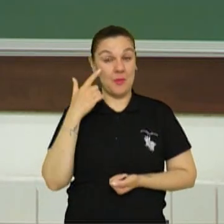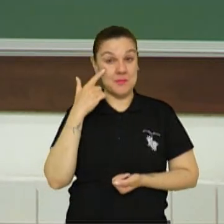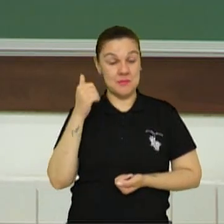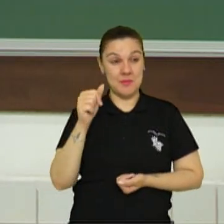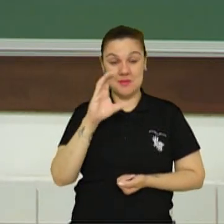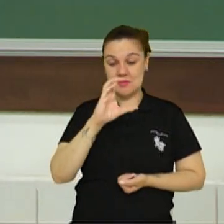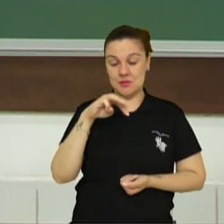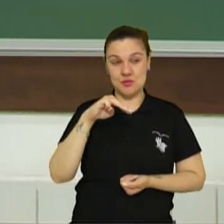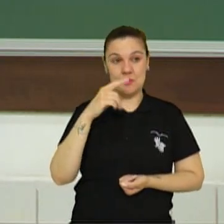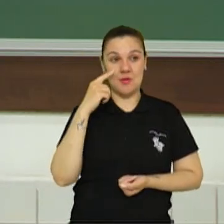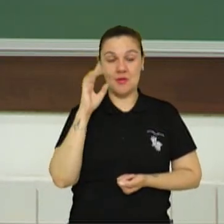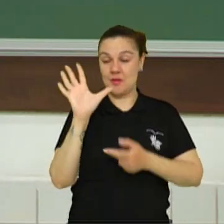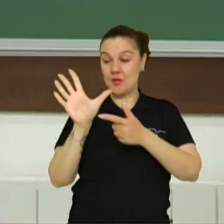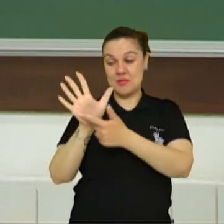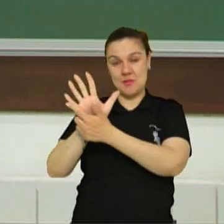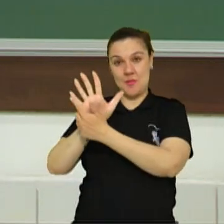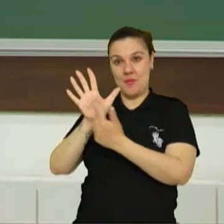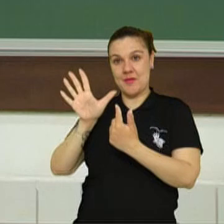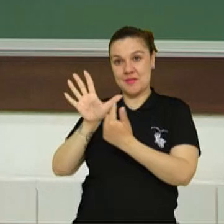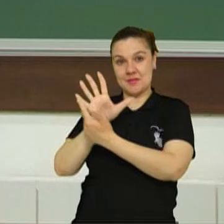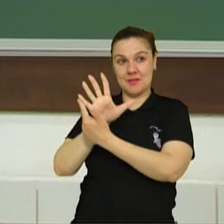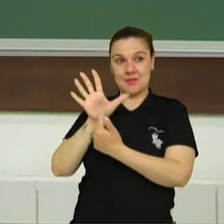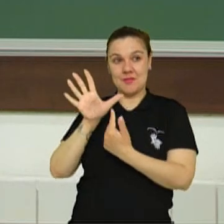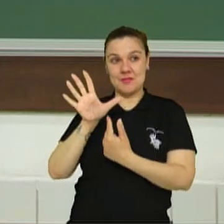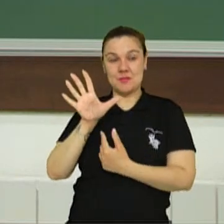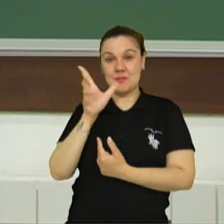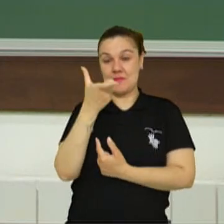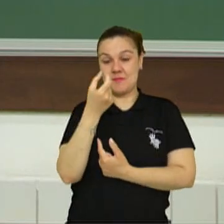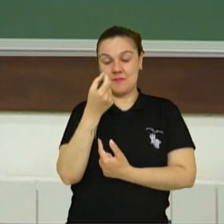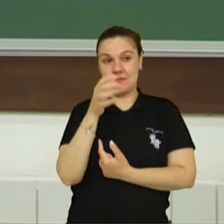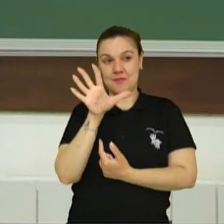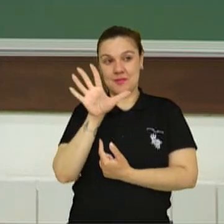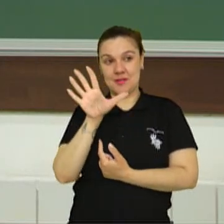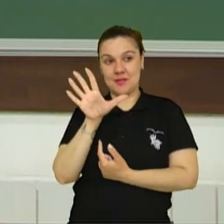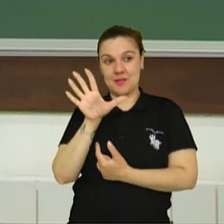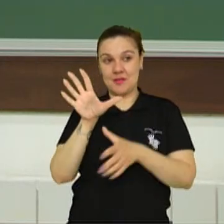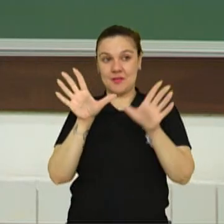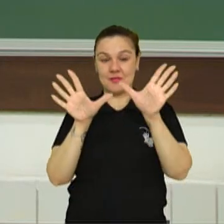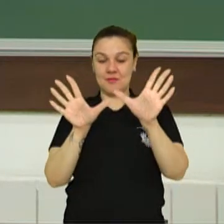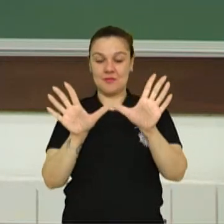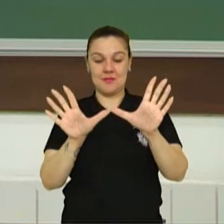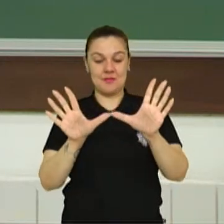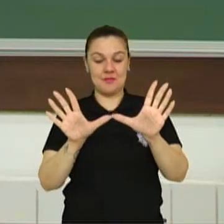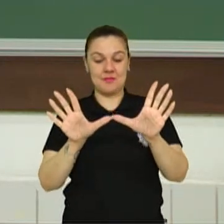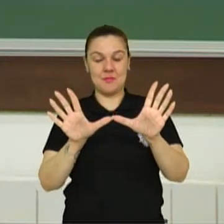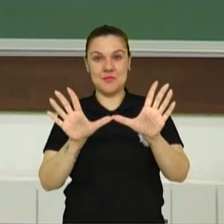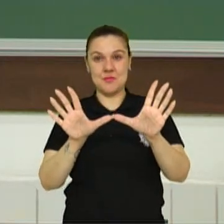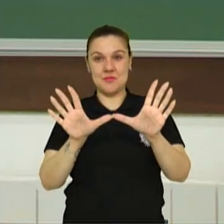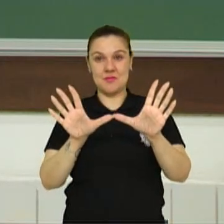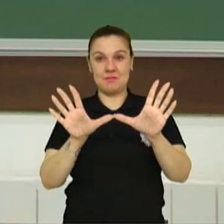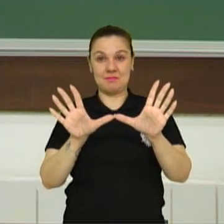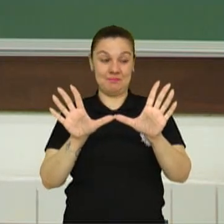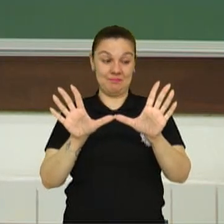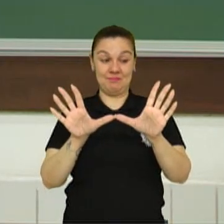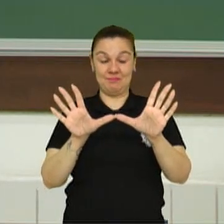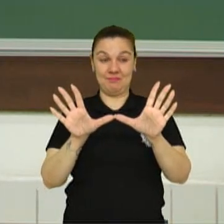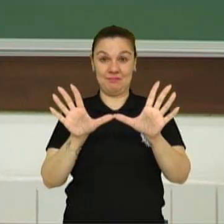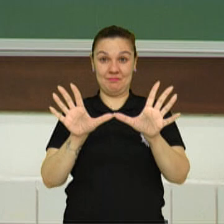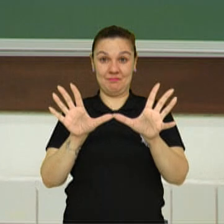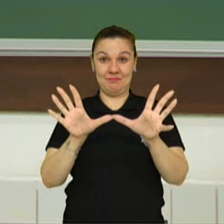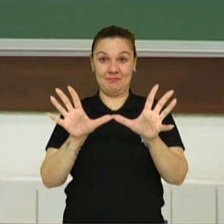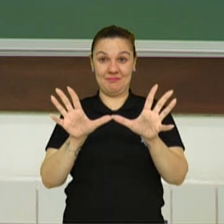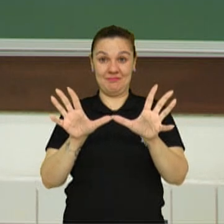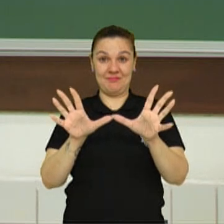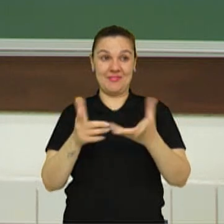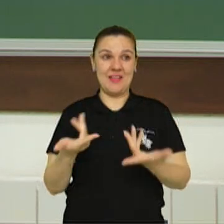vocês entenderem, geralmente nossa mão assim, ó, quando ela está dessa forma, ela tem 20 centímetros. Aí geralmente a gente coloca, deu 40 centímetros mais ou menos isso aqui. Então, às vezes você